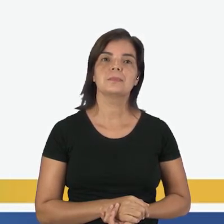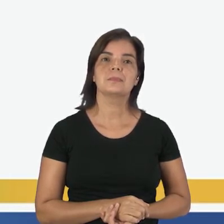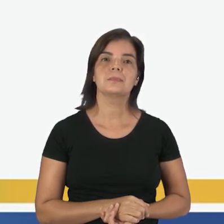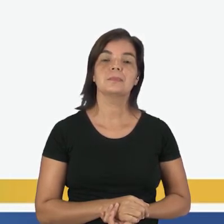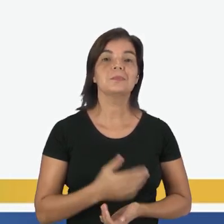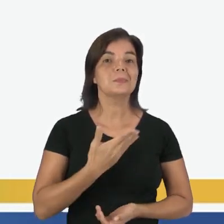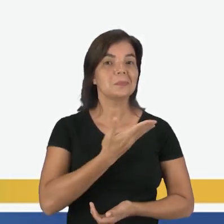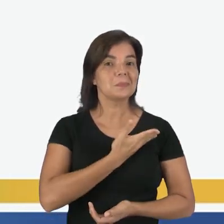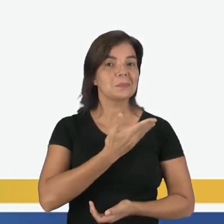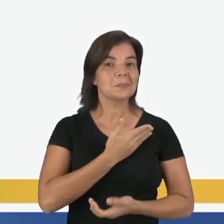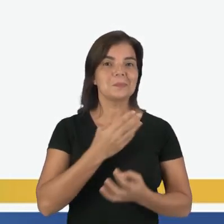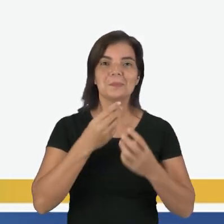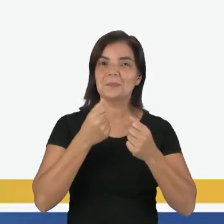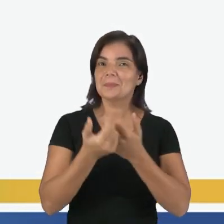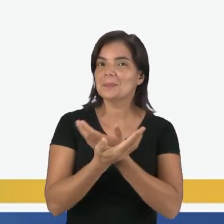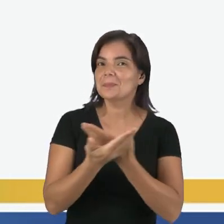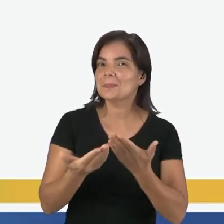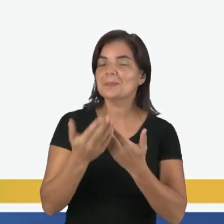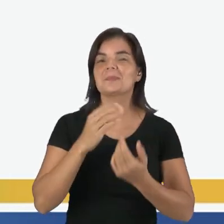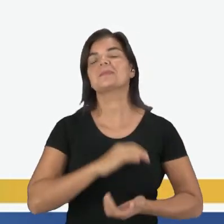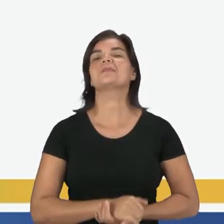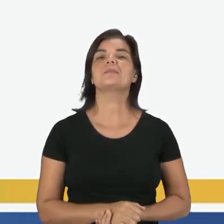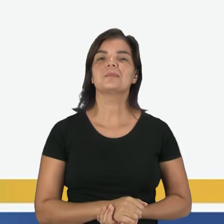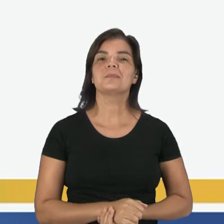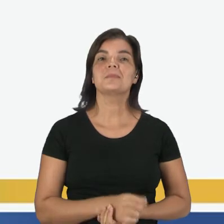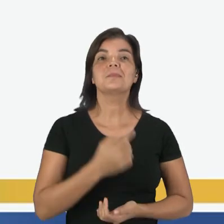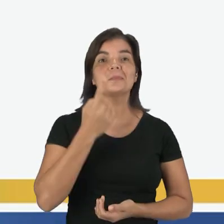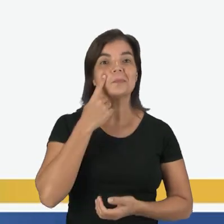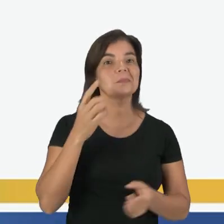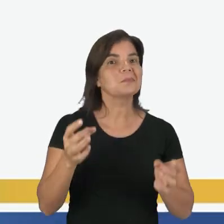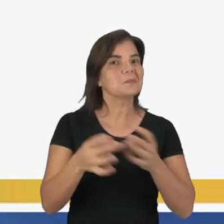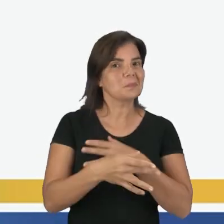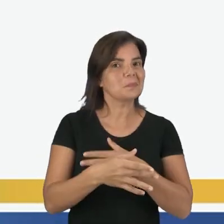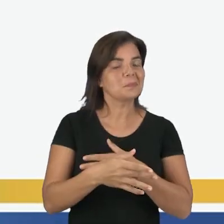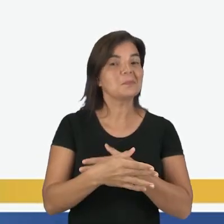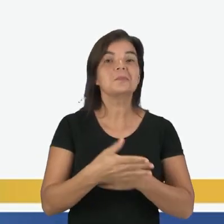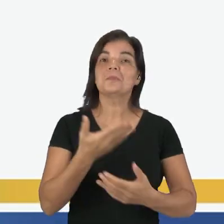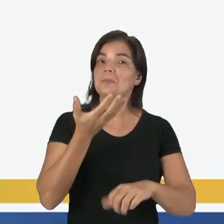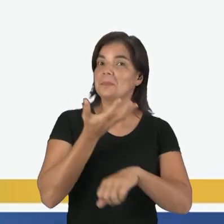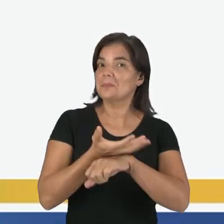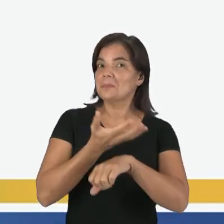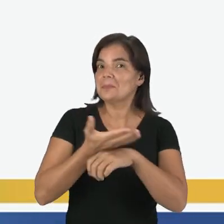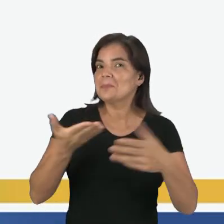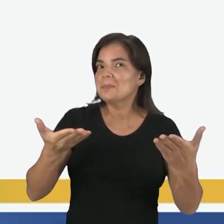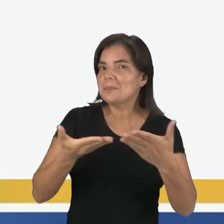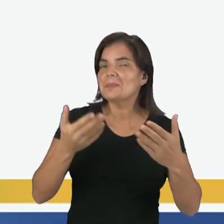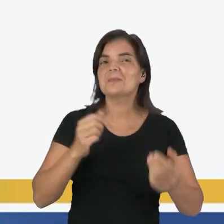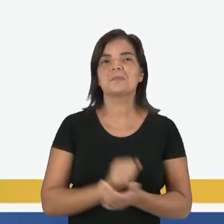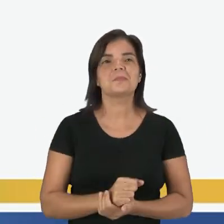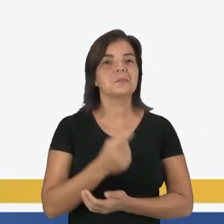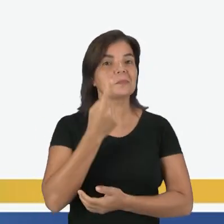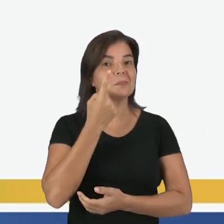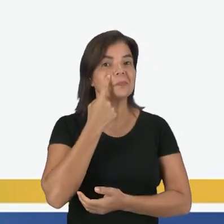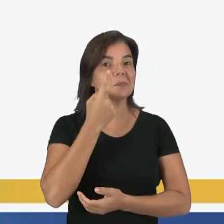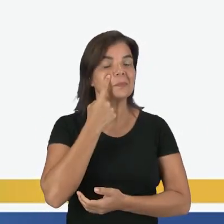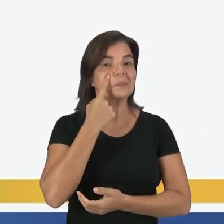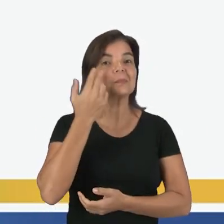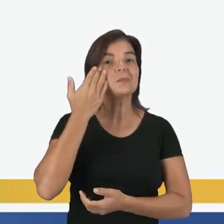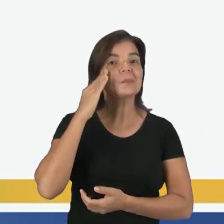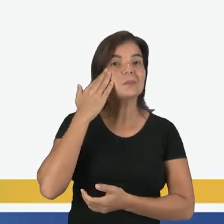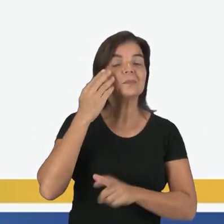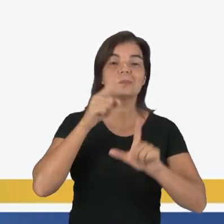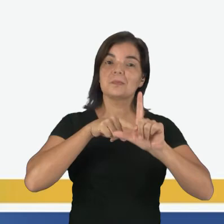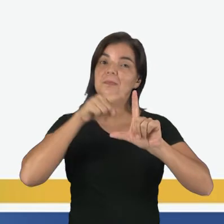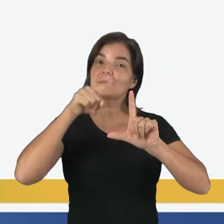Olá, meus amigos, tudo bem? Estão prontos para a matéria de hoje? Vamos voltar a interpretar